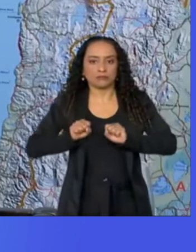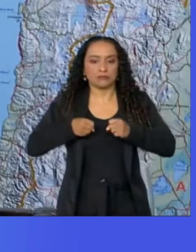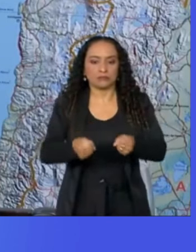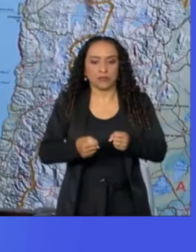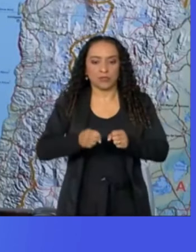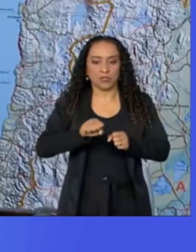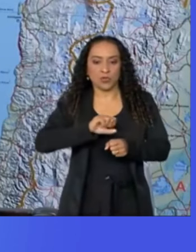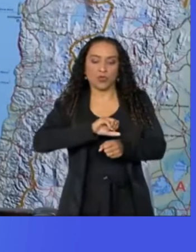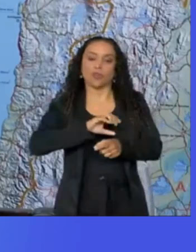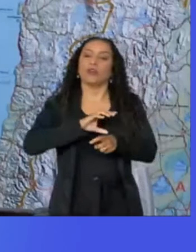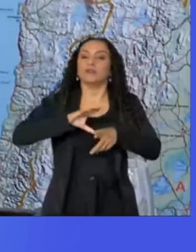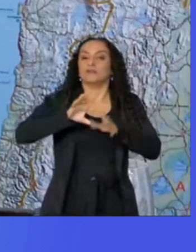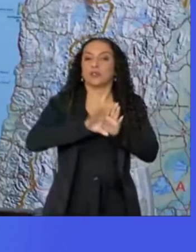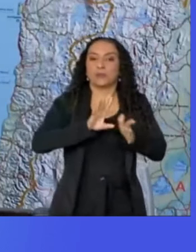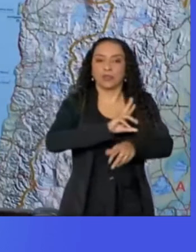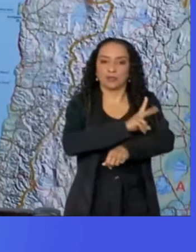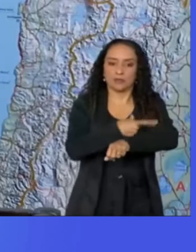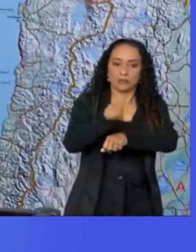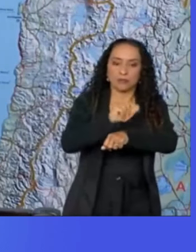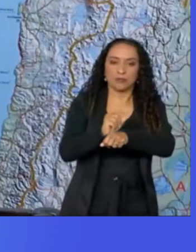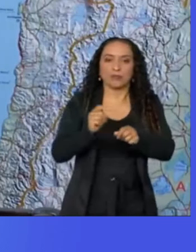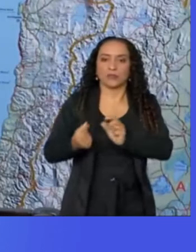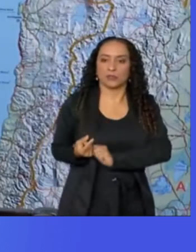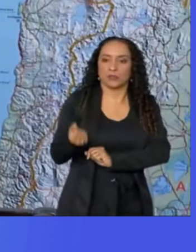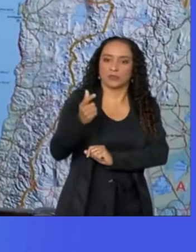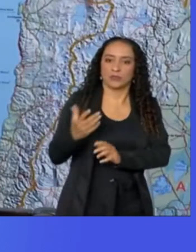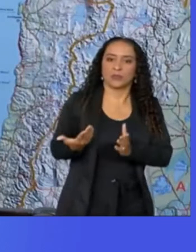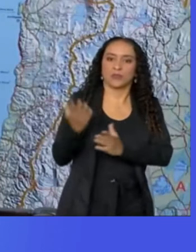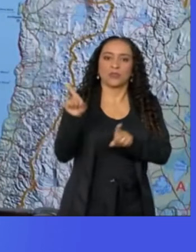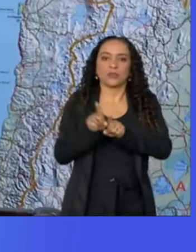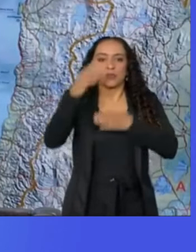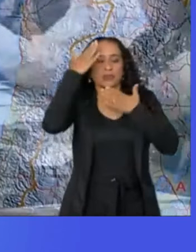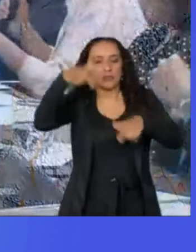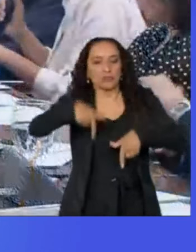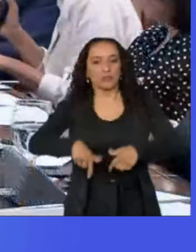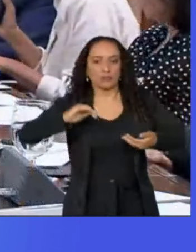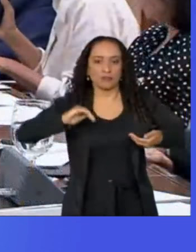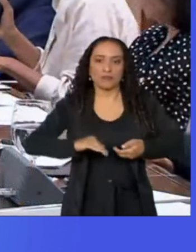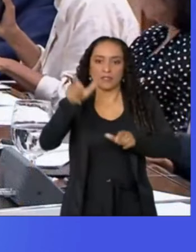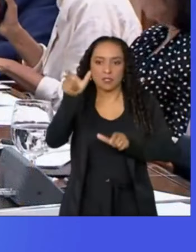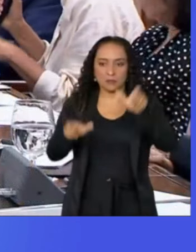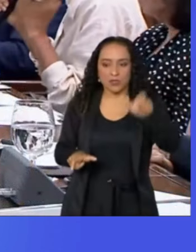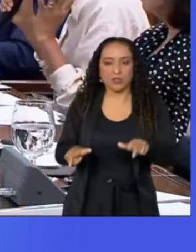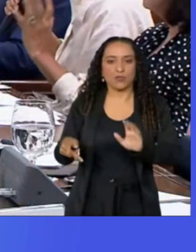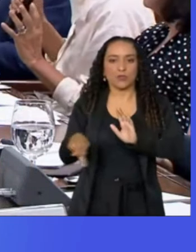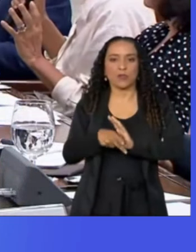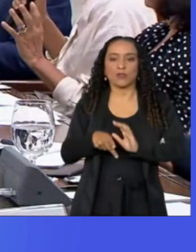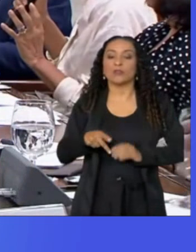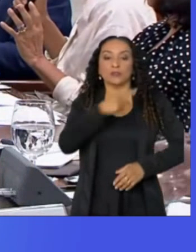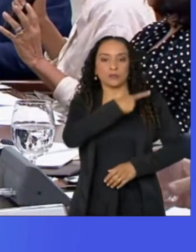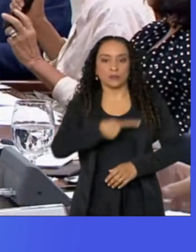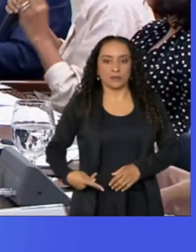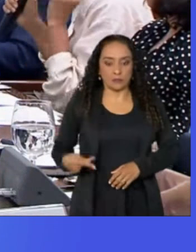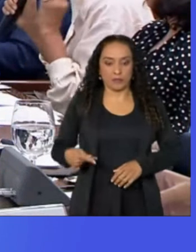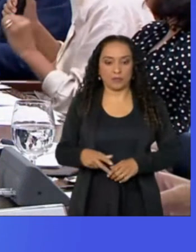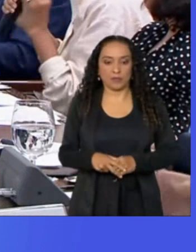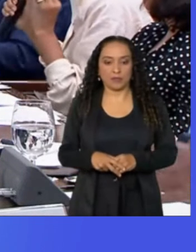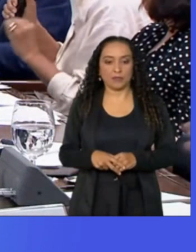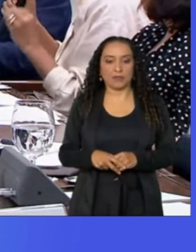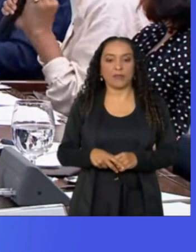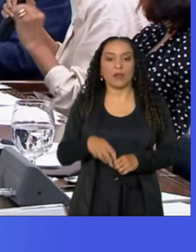Ibama aumentou o nosso orçamento agradecendo aqui o congresso nas pessoas do do do presidente Pacheco e